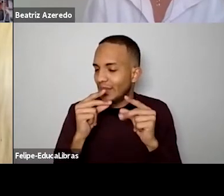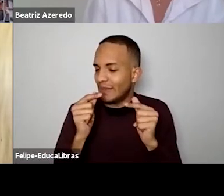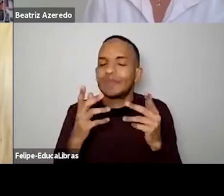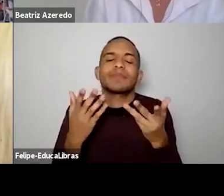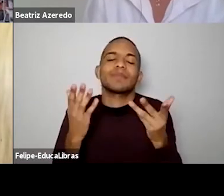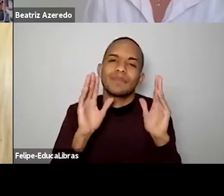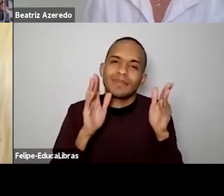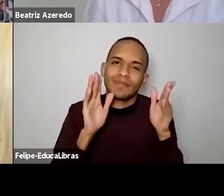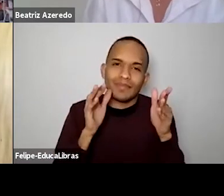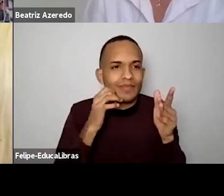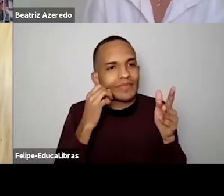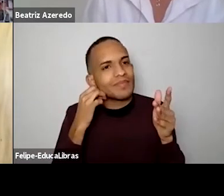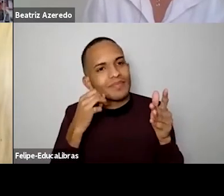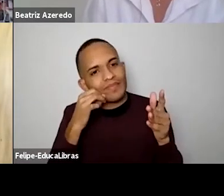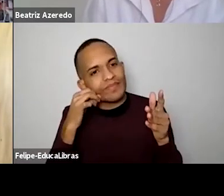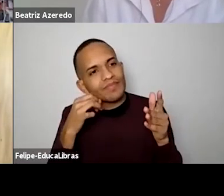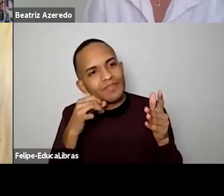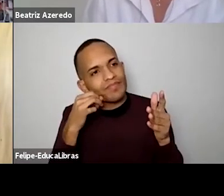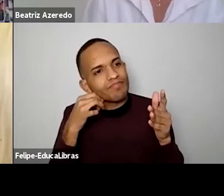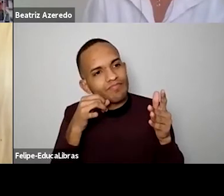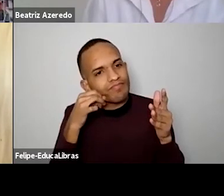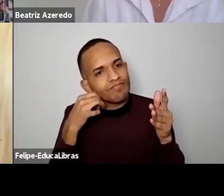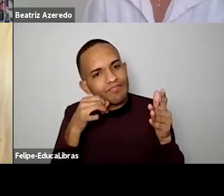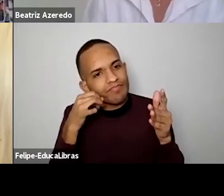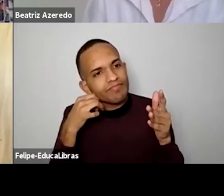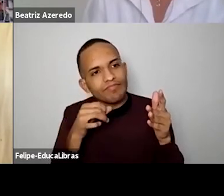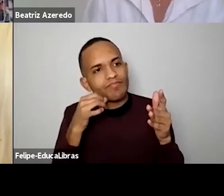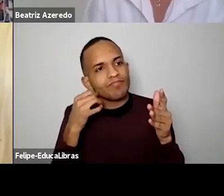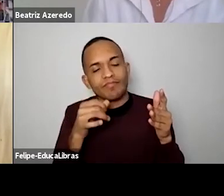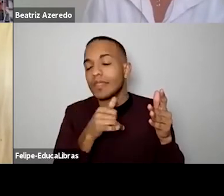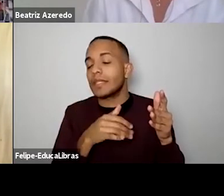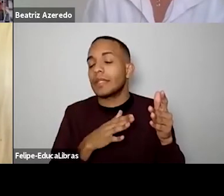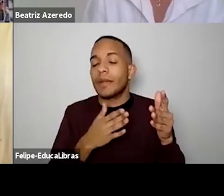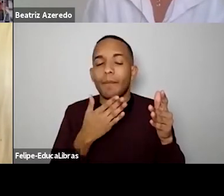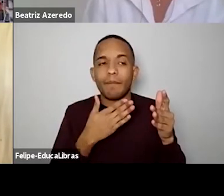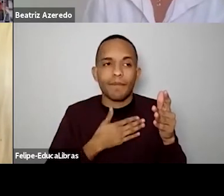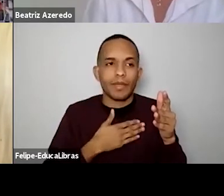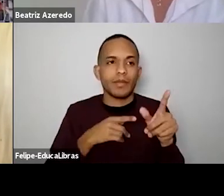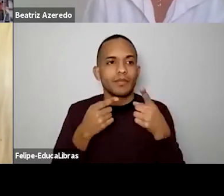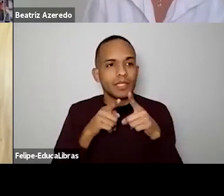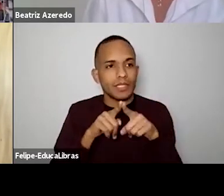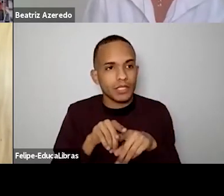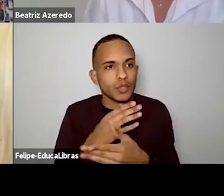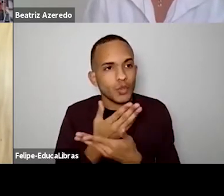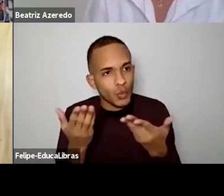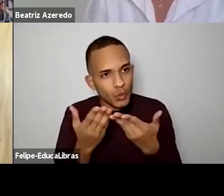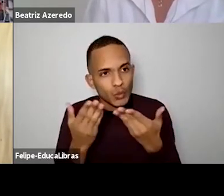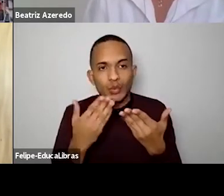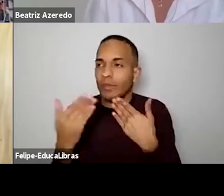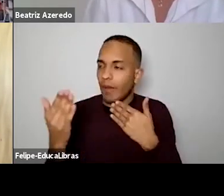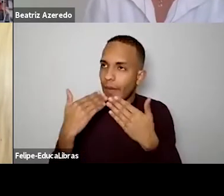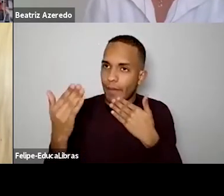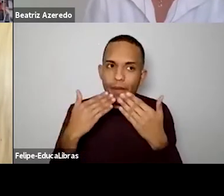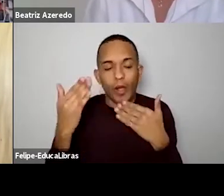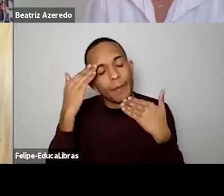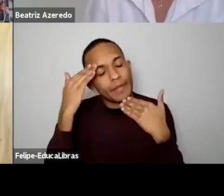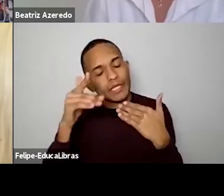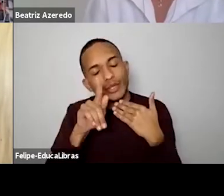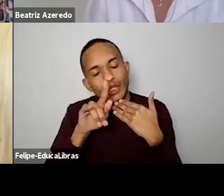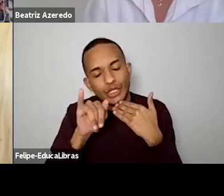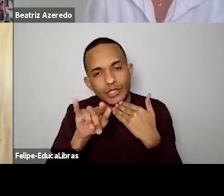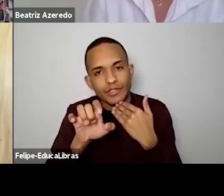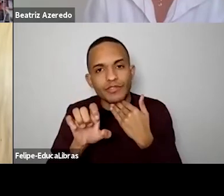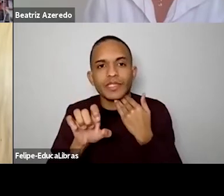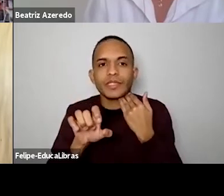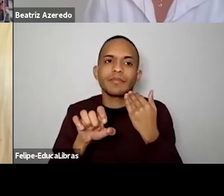E os demais, meus parceiros aqui hoje no painel, um prazer. Obrigada, Gif, pelo convite.